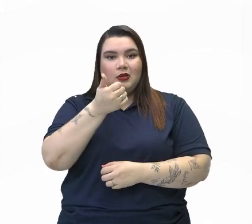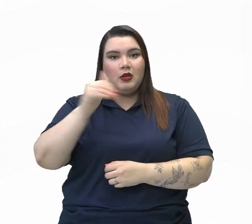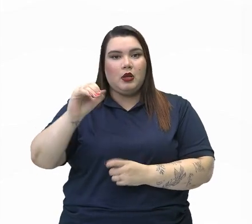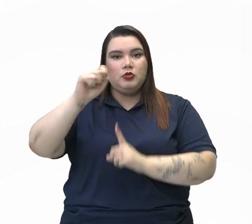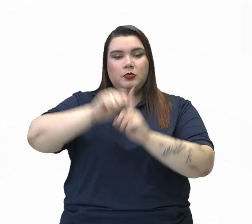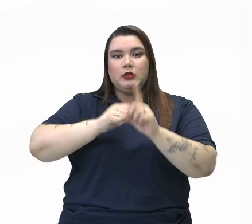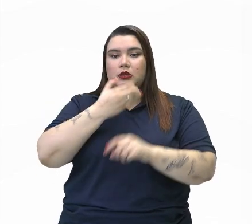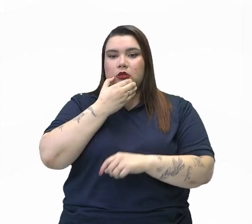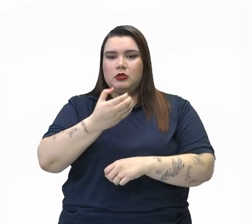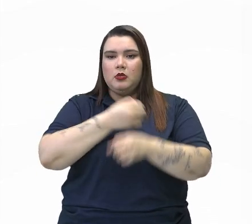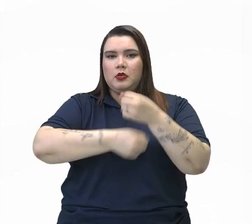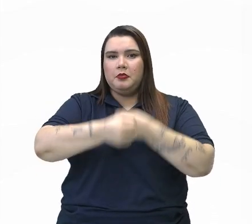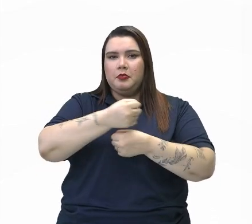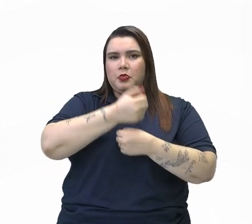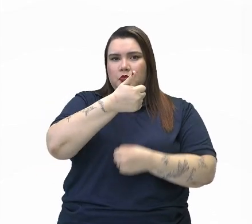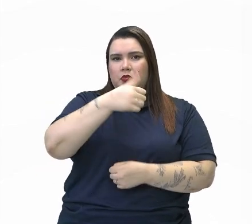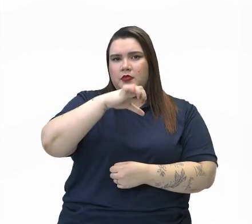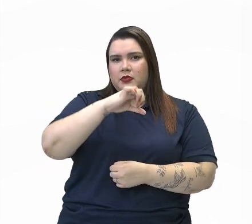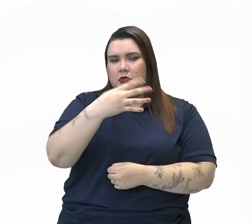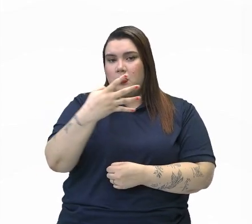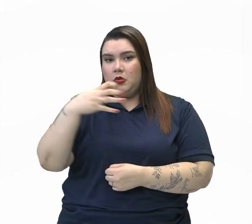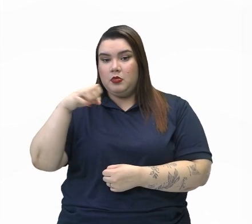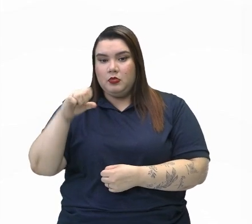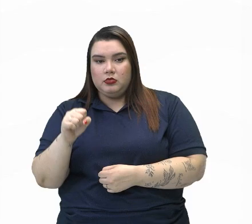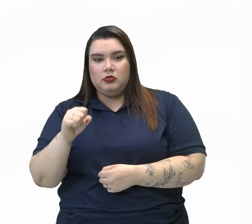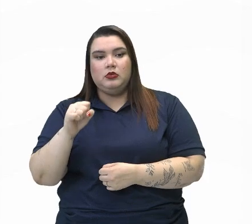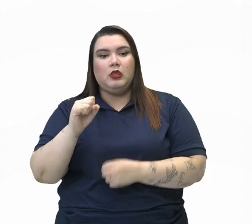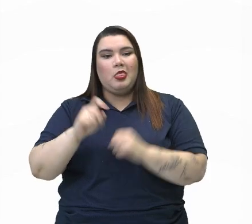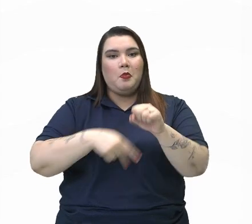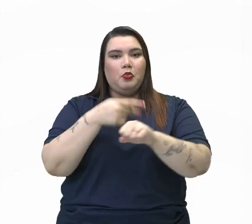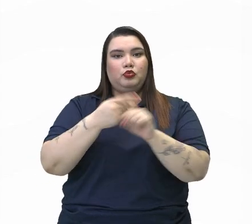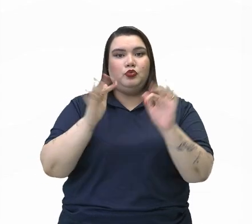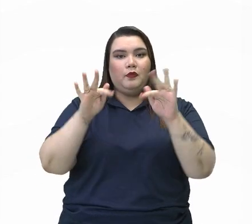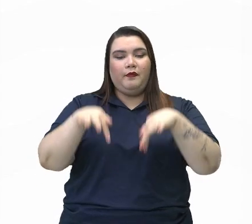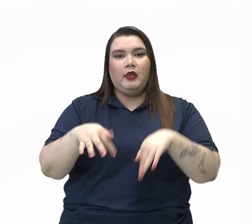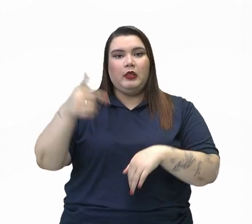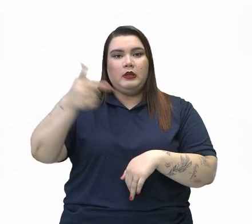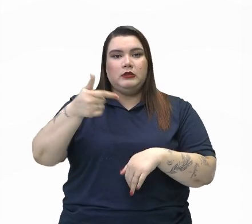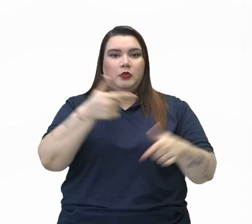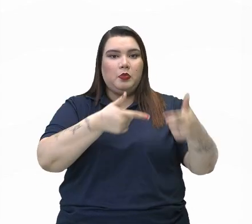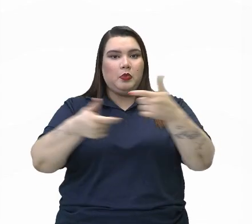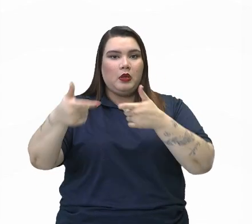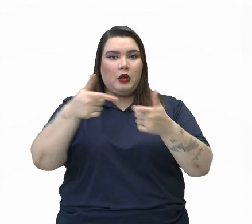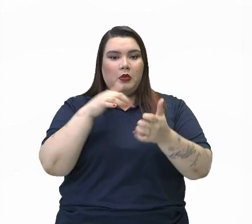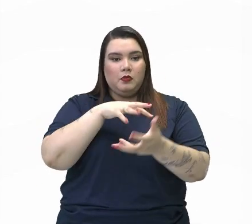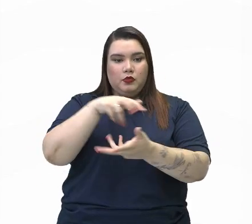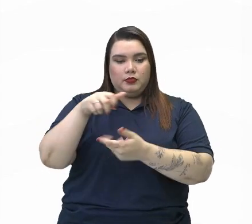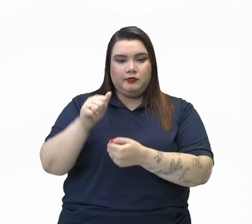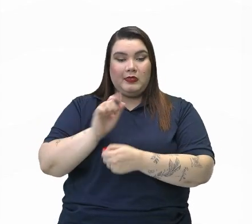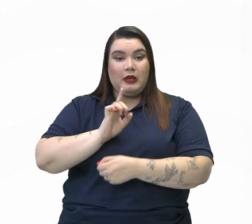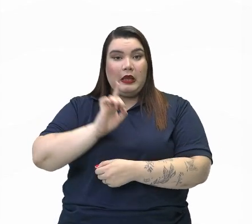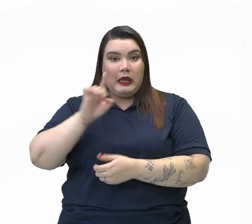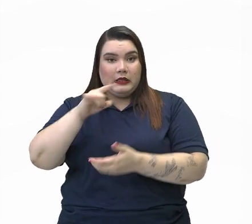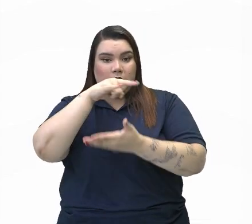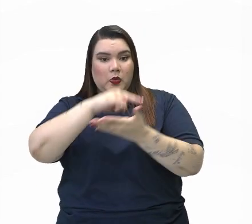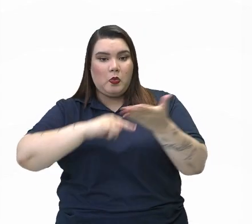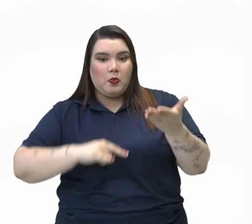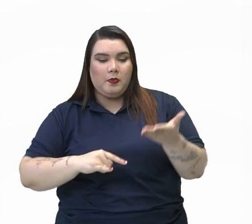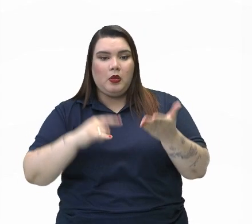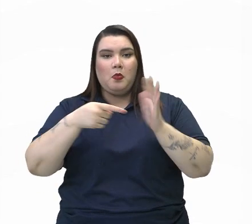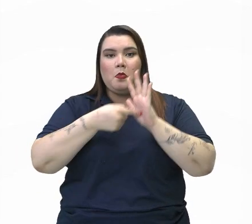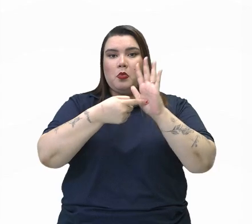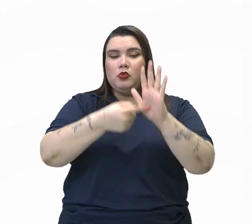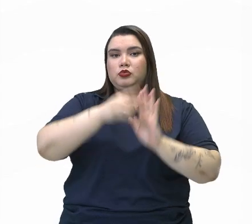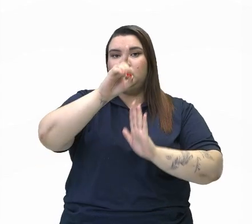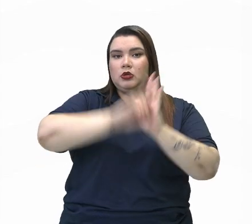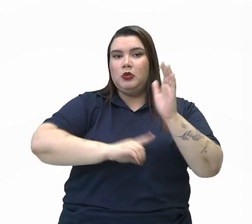1948. Já tem um tempinho, né, gente? Logo após a Segunda Guerra Mundial. Ela afirma os direitos básicos e